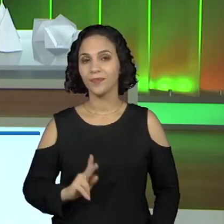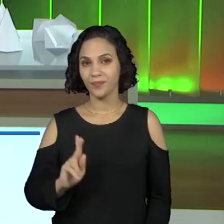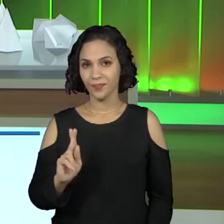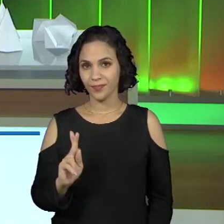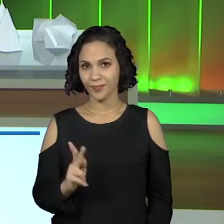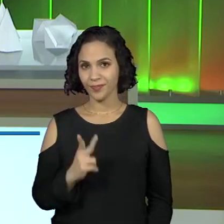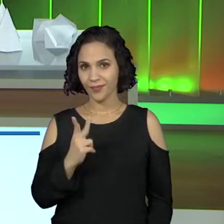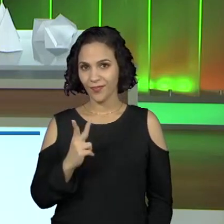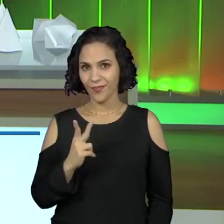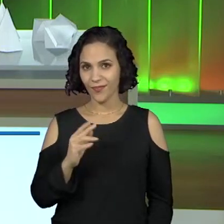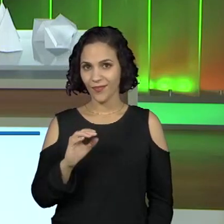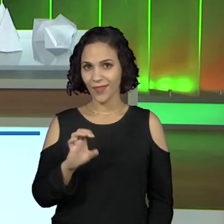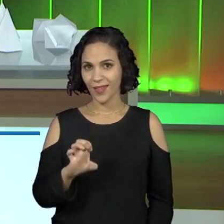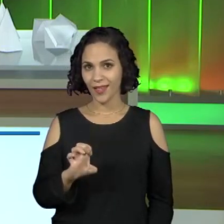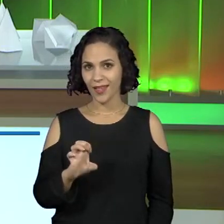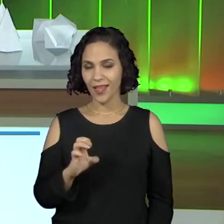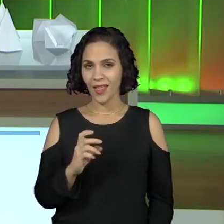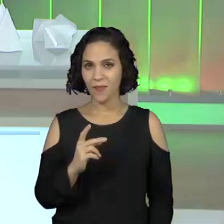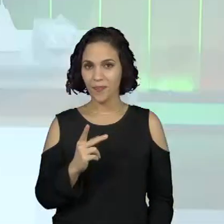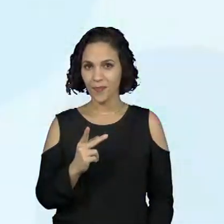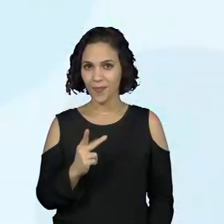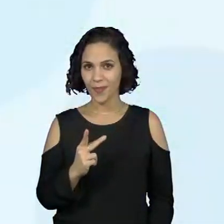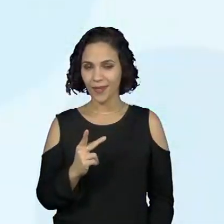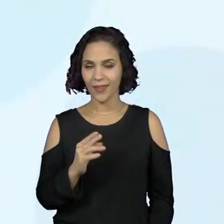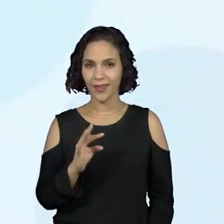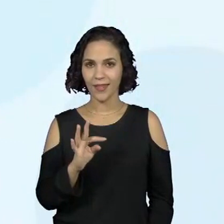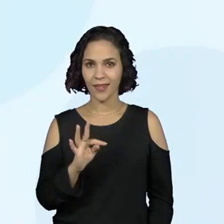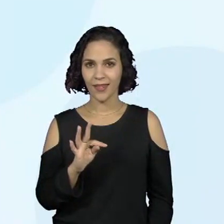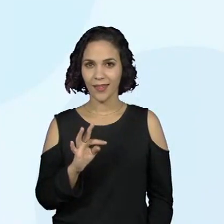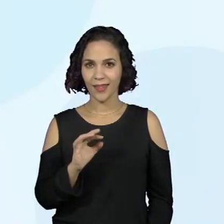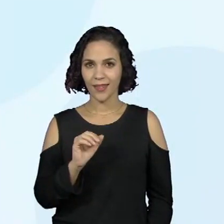Heptágono. Vamos registrar que é um heptágono?